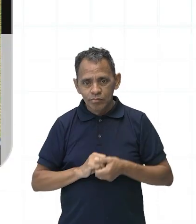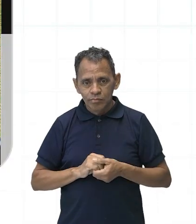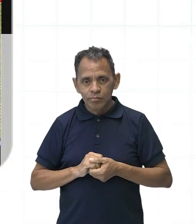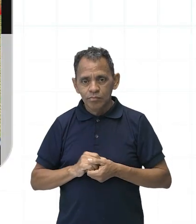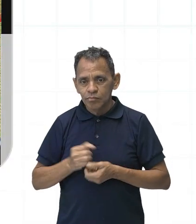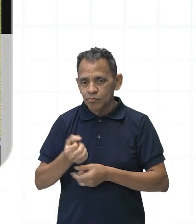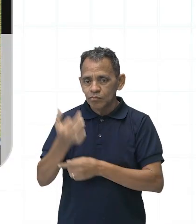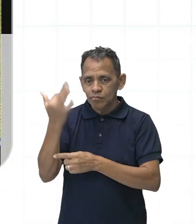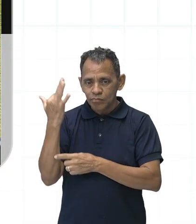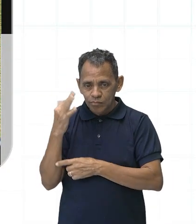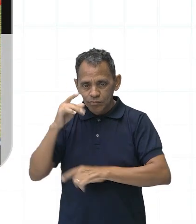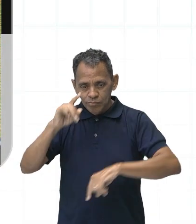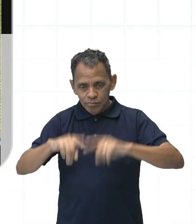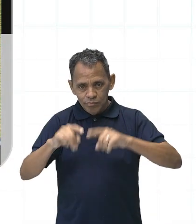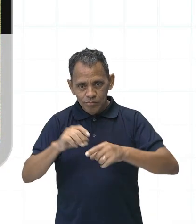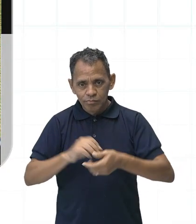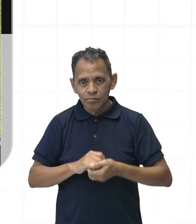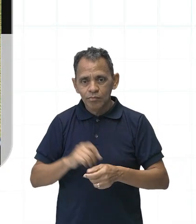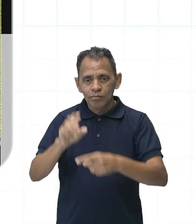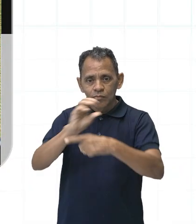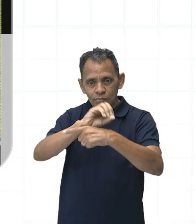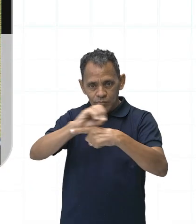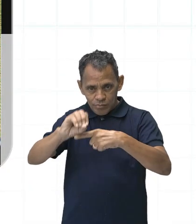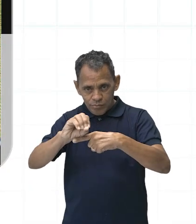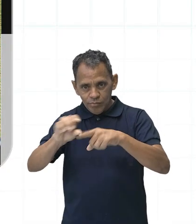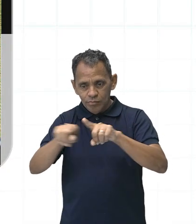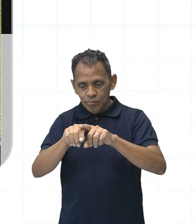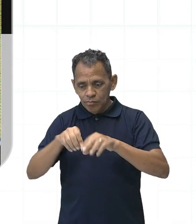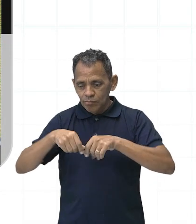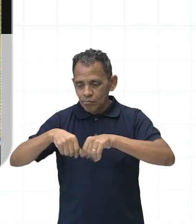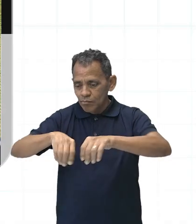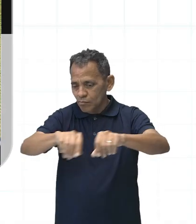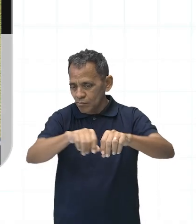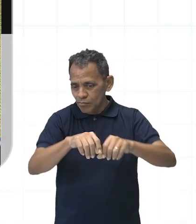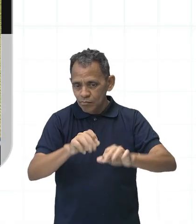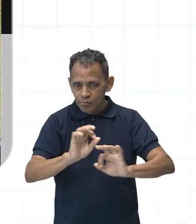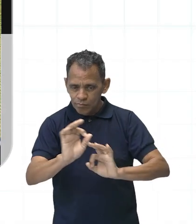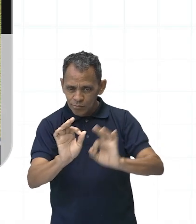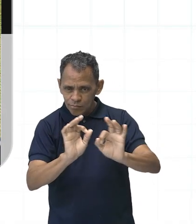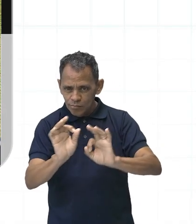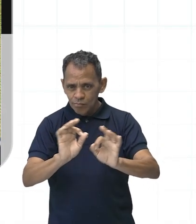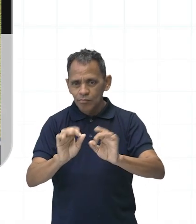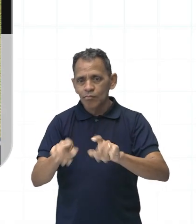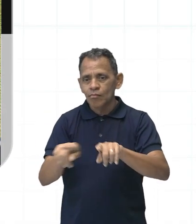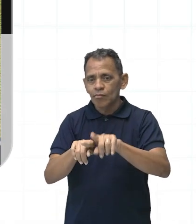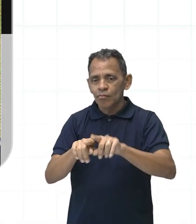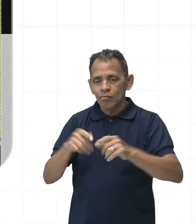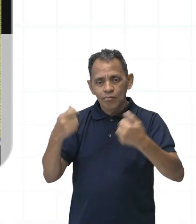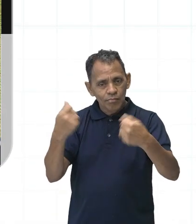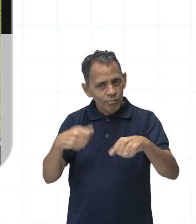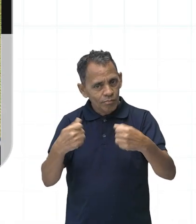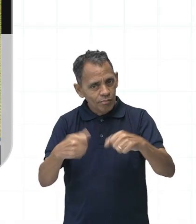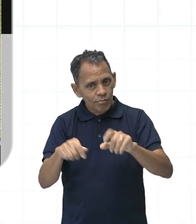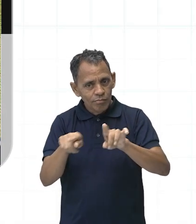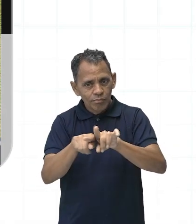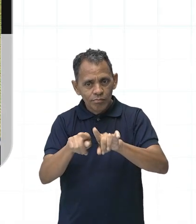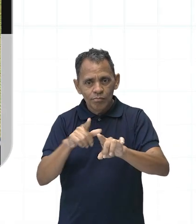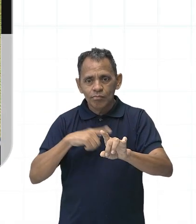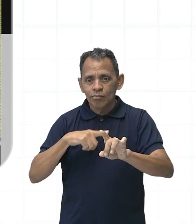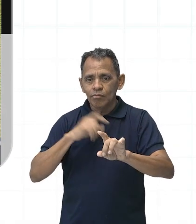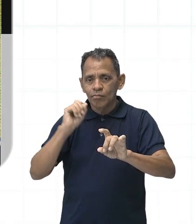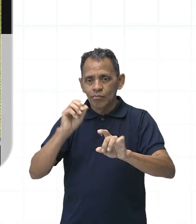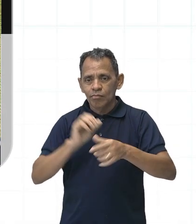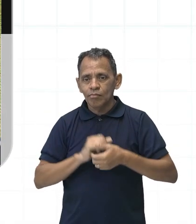ali de adubo que acaba sendo espalhado, acaba sendo ajustada às necessidades do quê? Da colheita, né, de